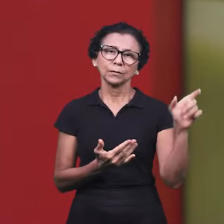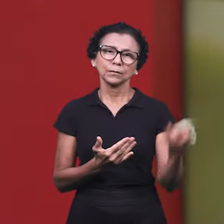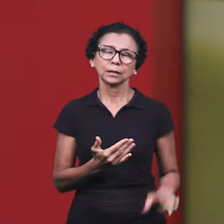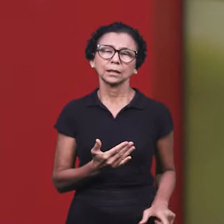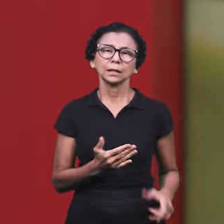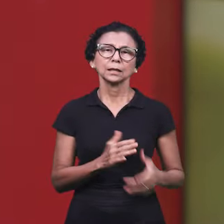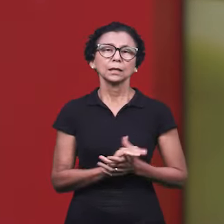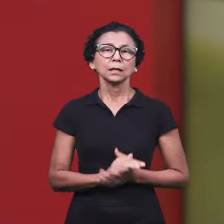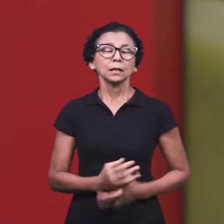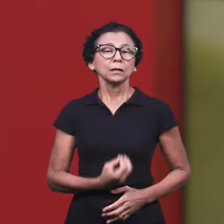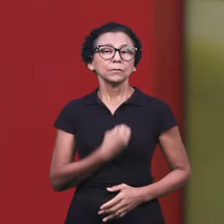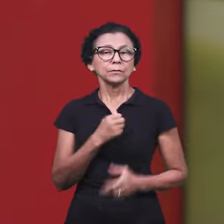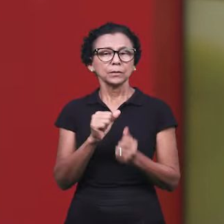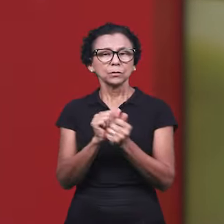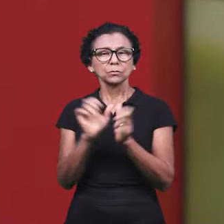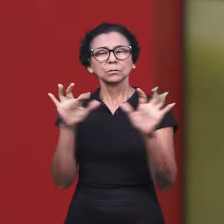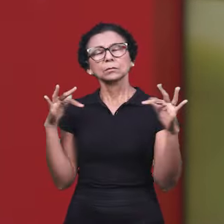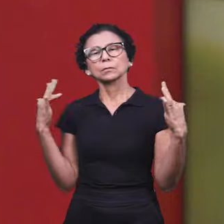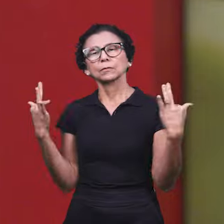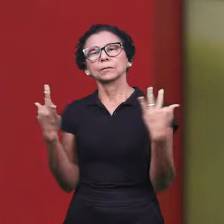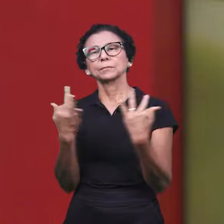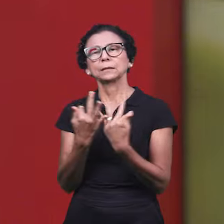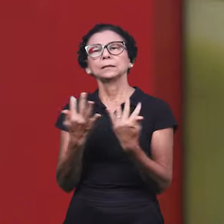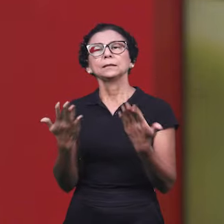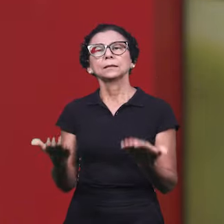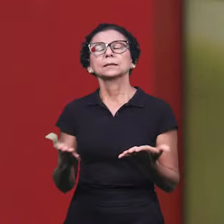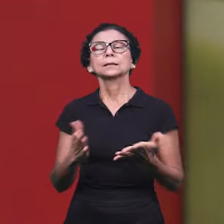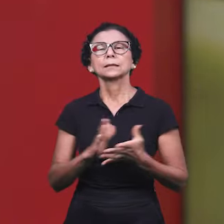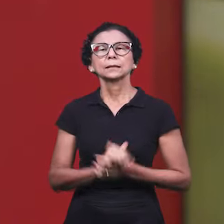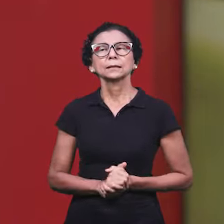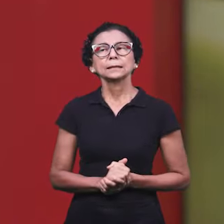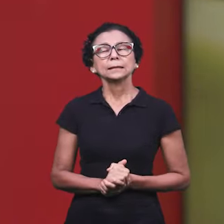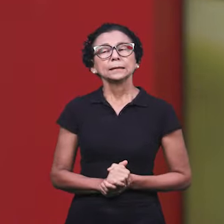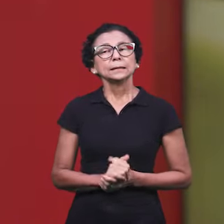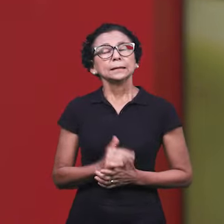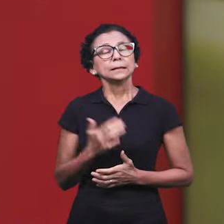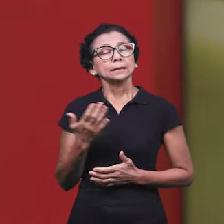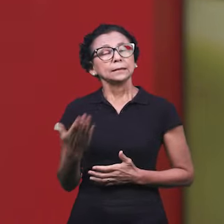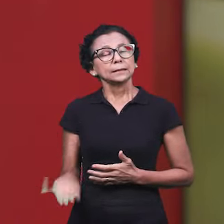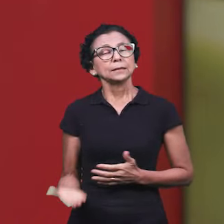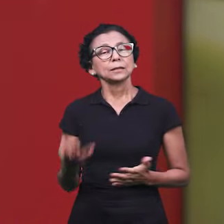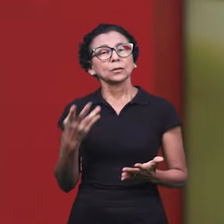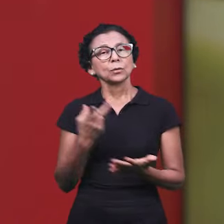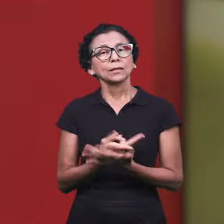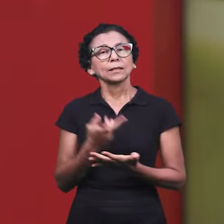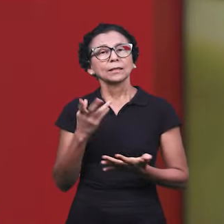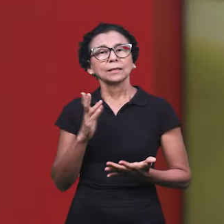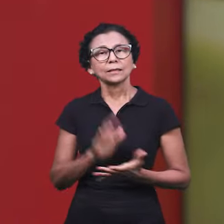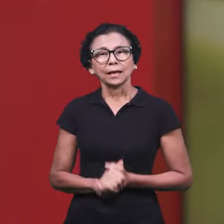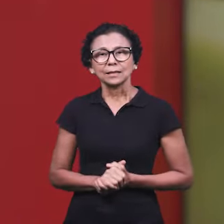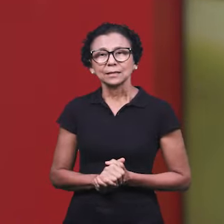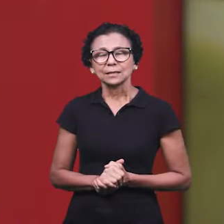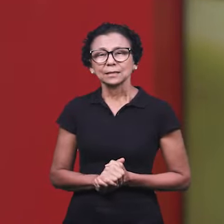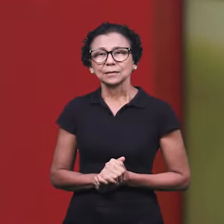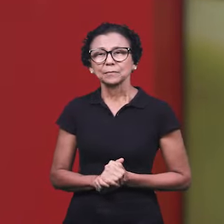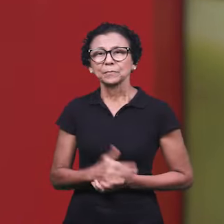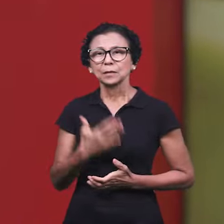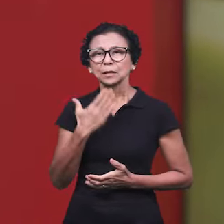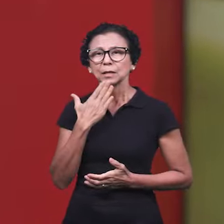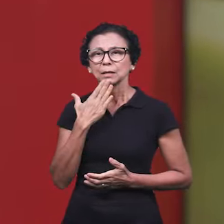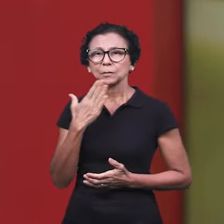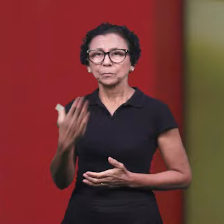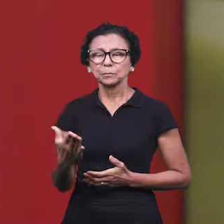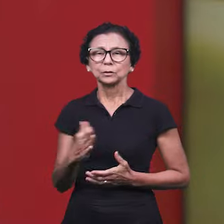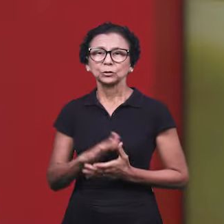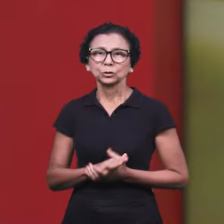ele rompe o limite ele antecipa né ele pai eu quero a minha herança iso é o pai vivo ele já queria